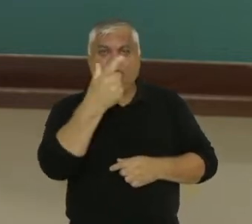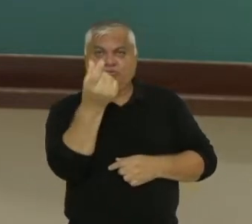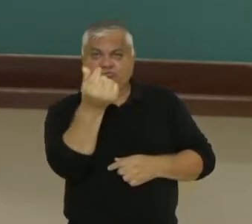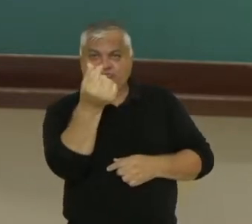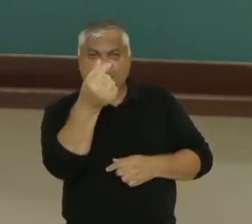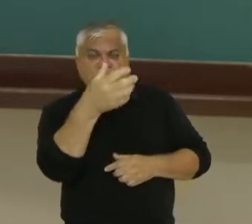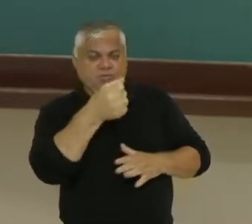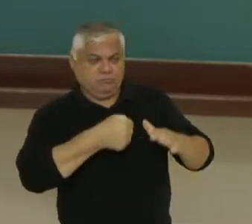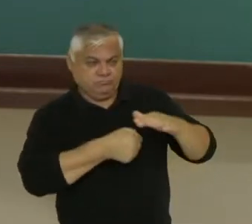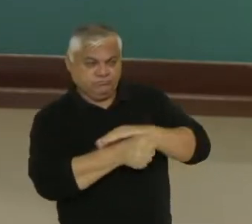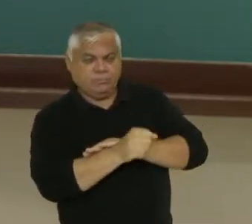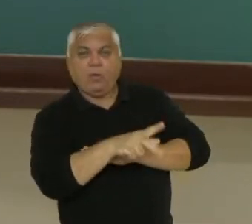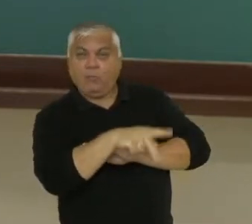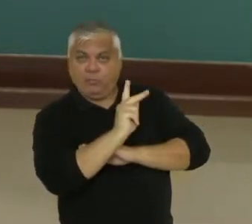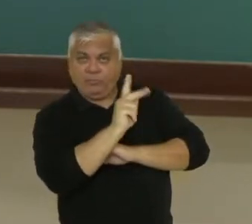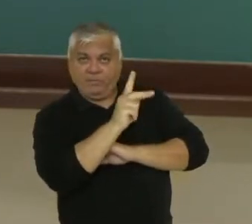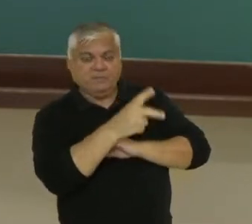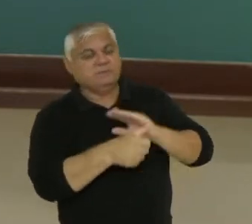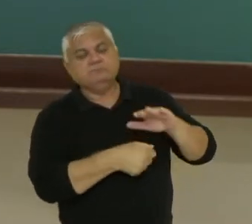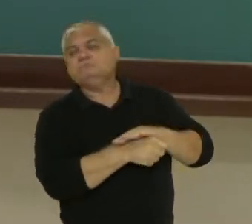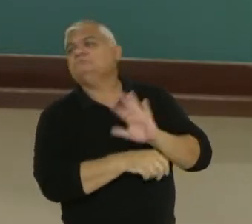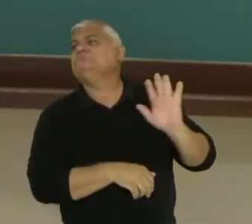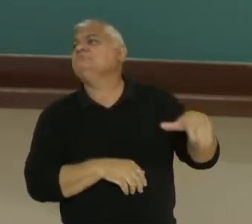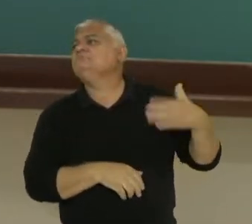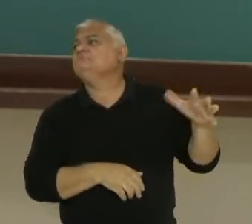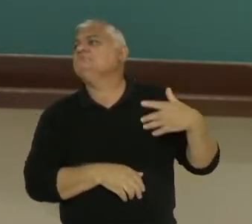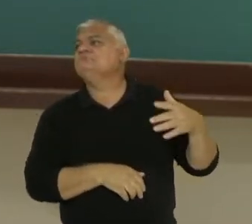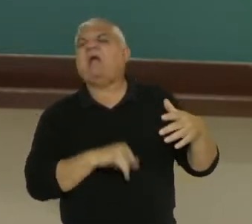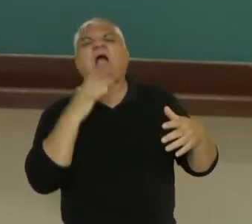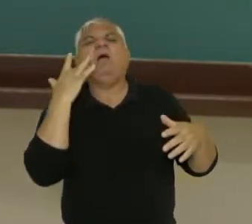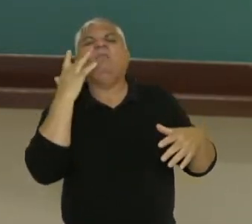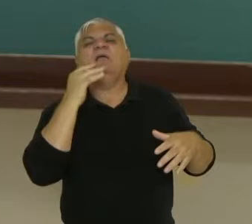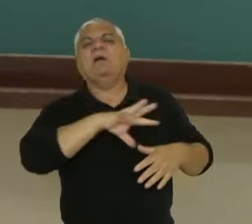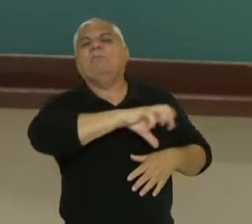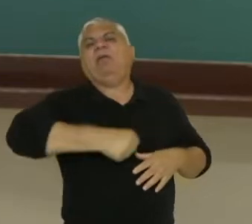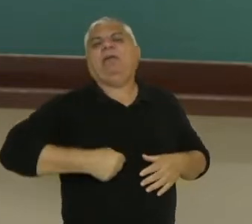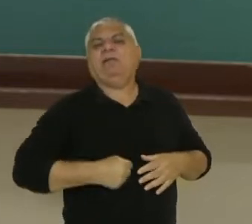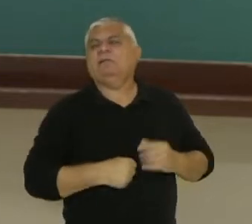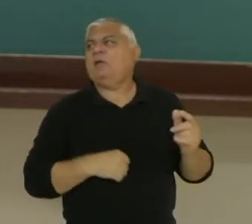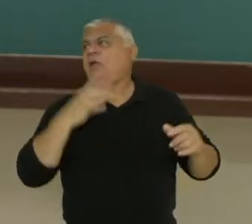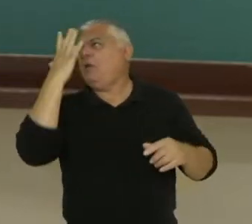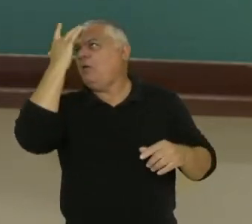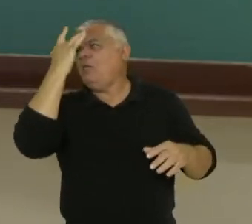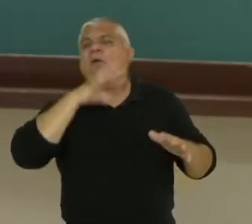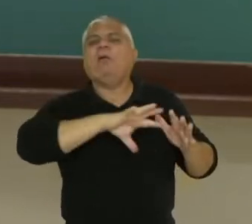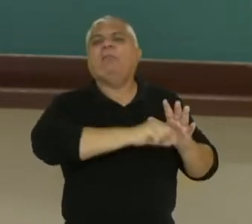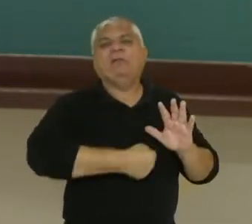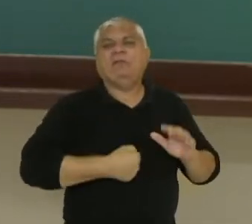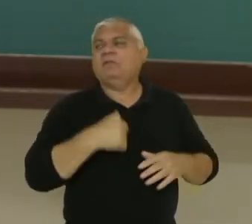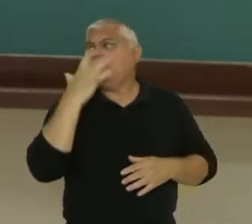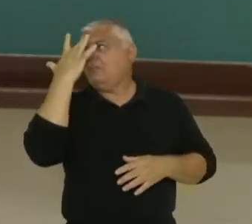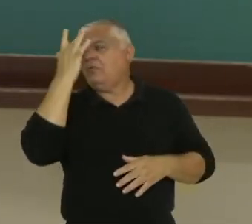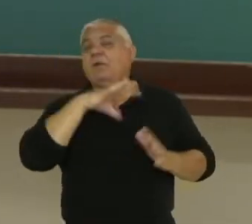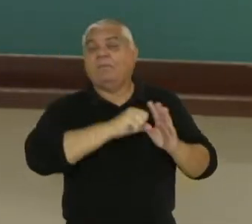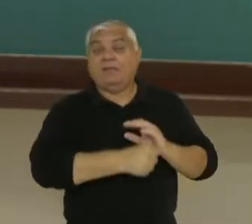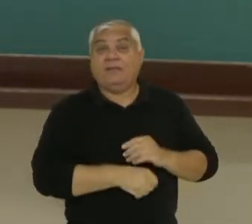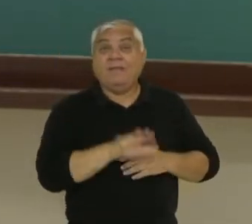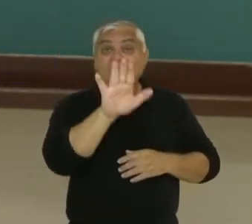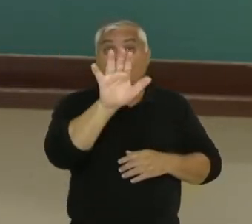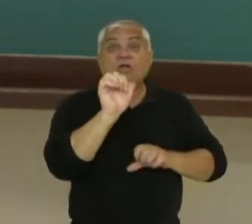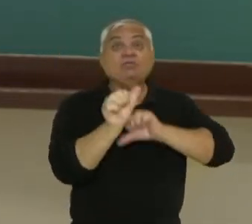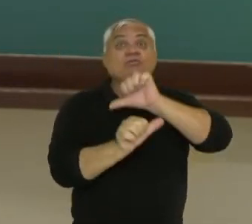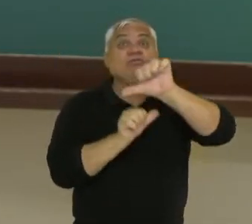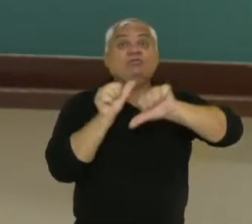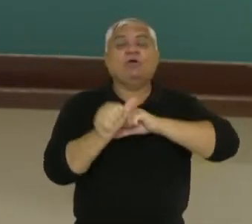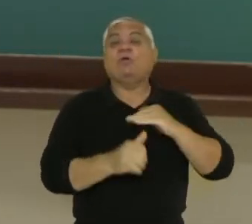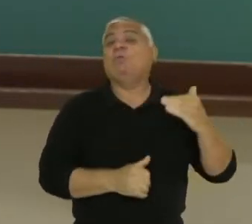dinheiro na poupança, o que acontece? A gente pode retirar a qualquer momento. Então, se o banco precisa de um valor alto, como aquele